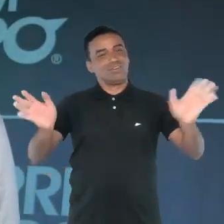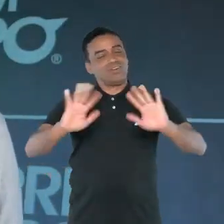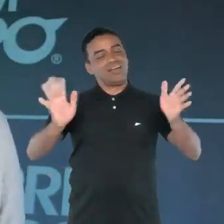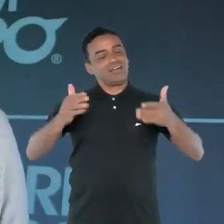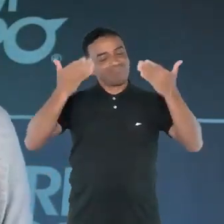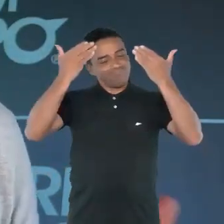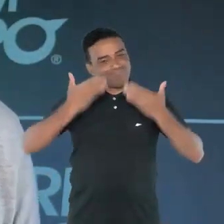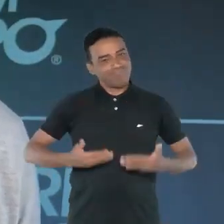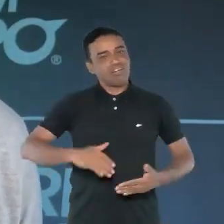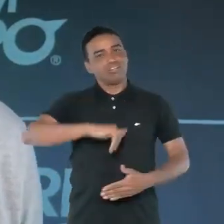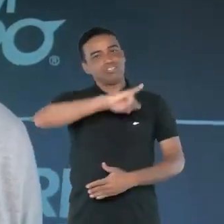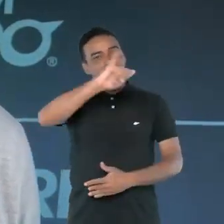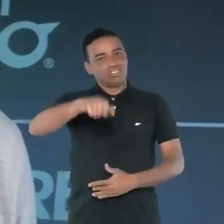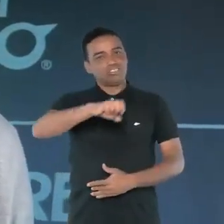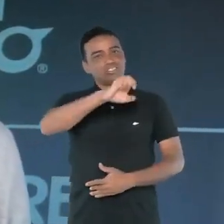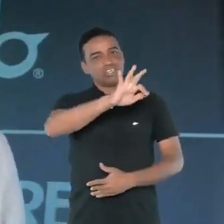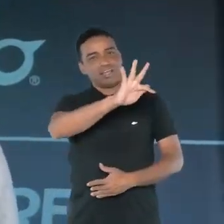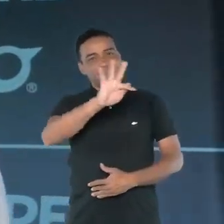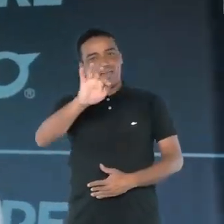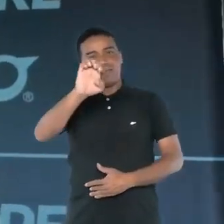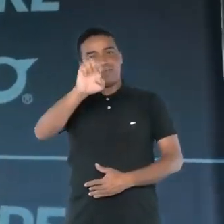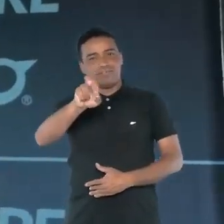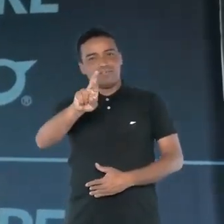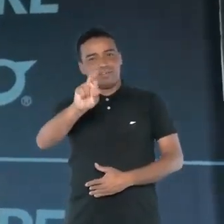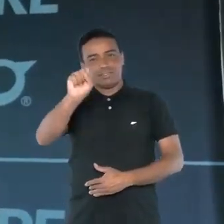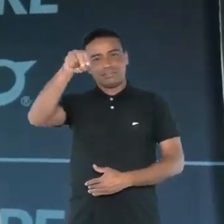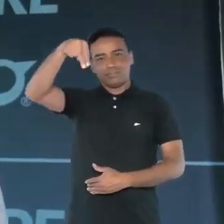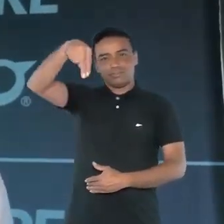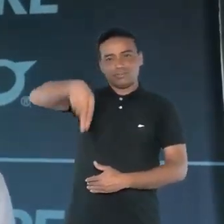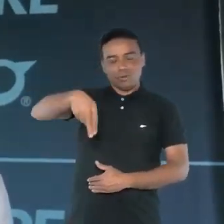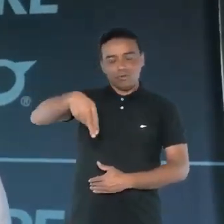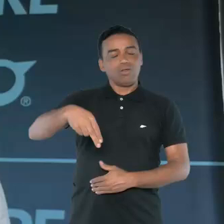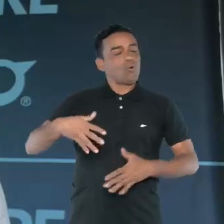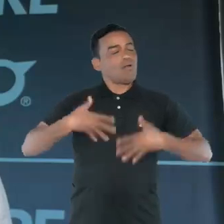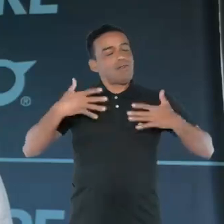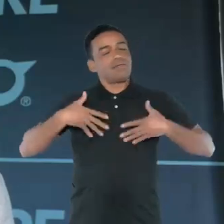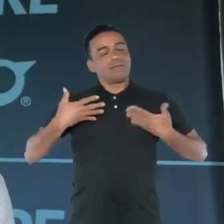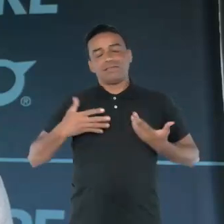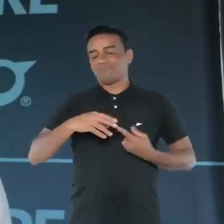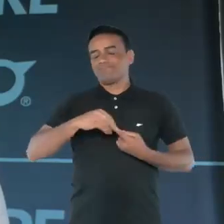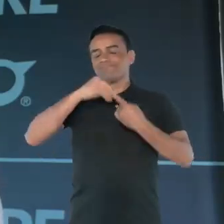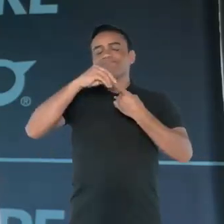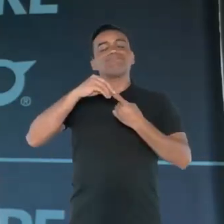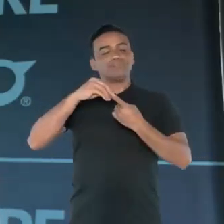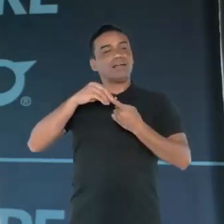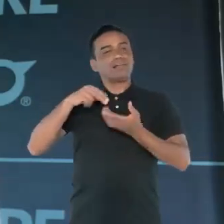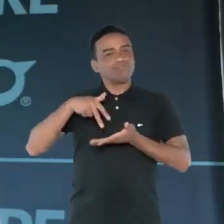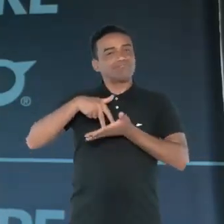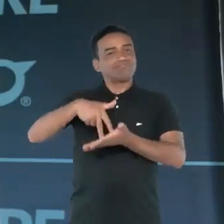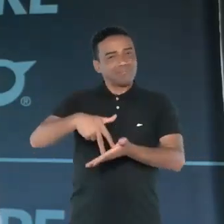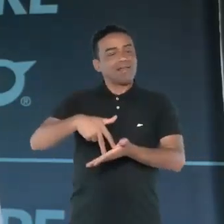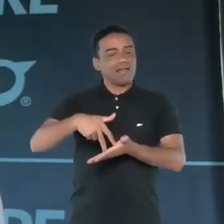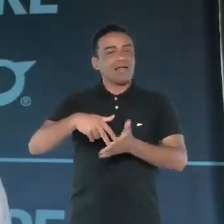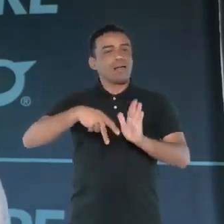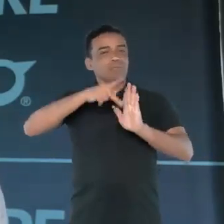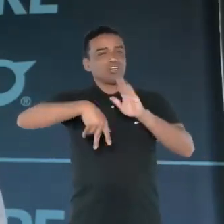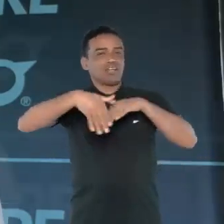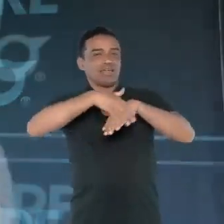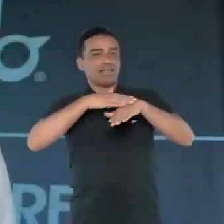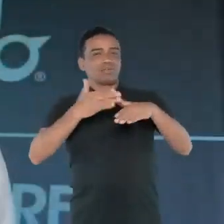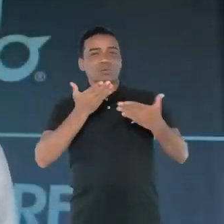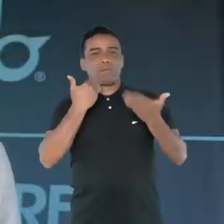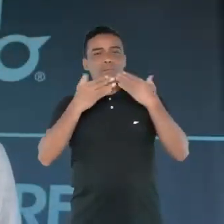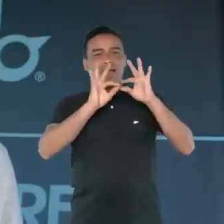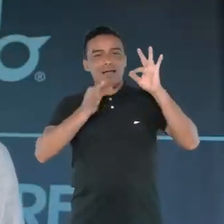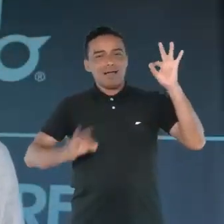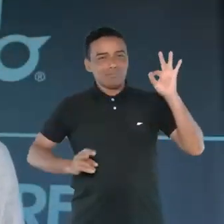Olá, eu sou o Jefferson da Fonseca e mais uma vez tenho a grande alegria, o privilégio de estar no nosso Sempre um Papo, a convite